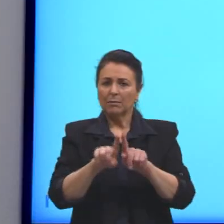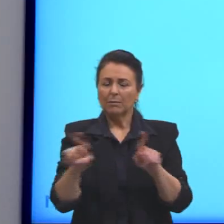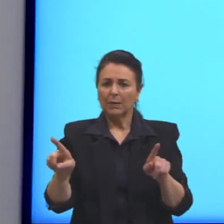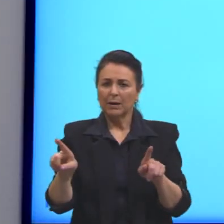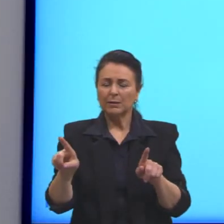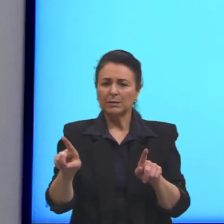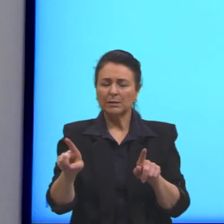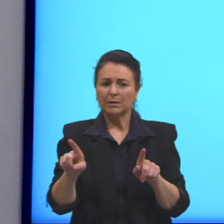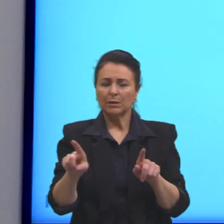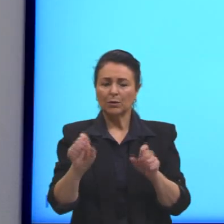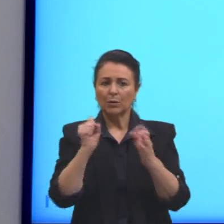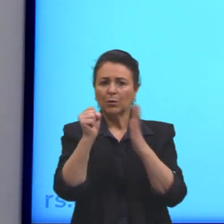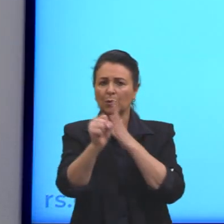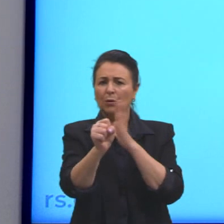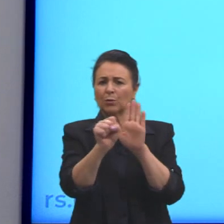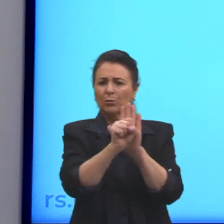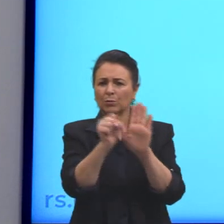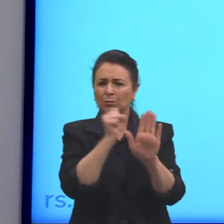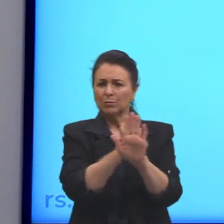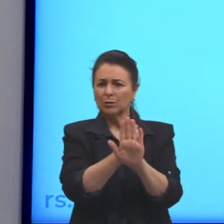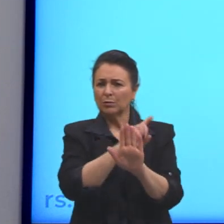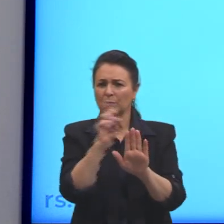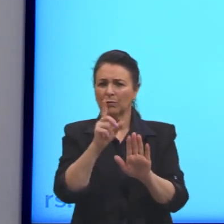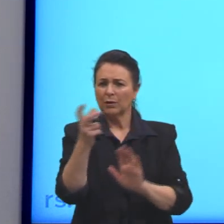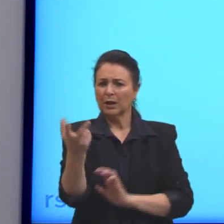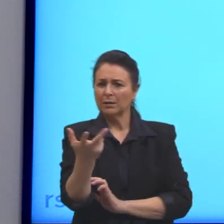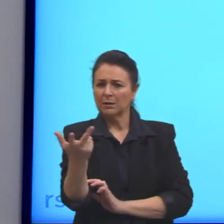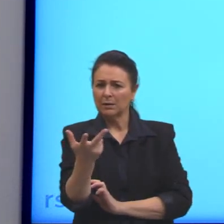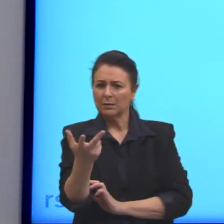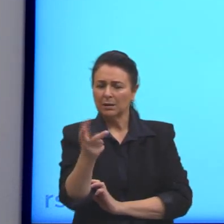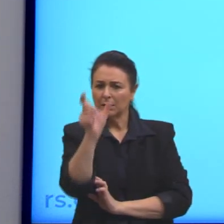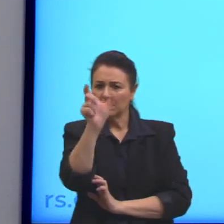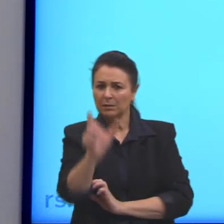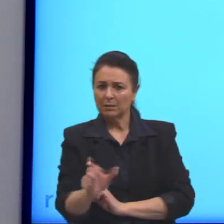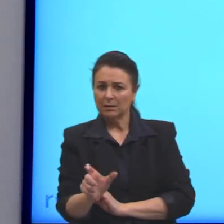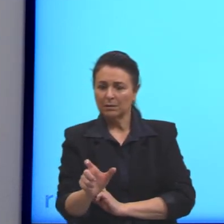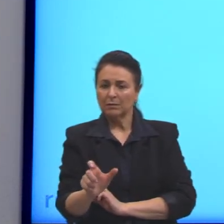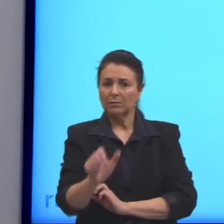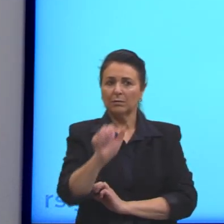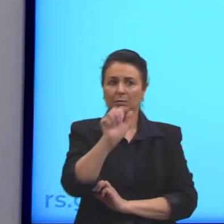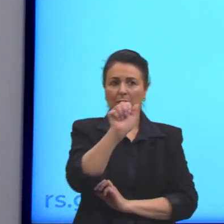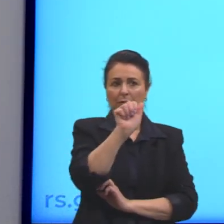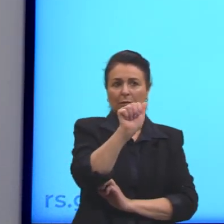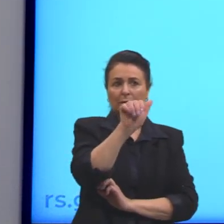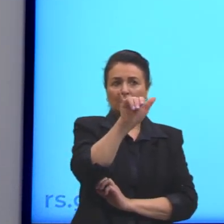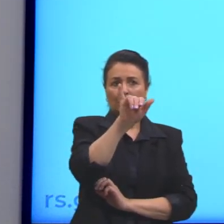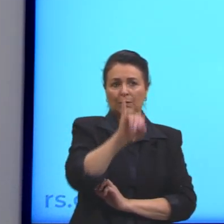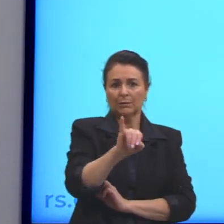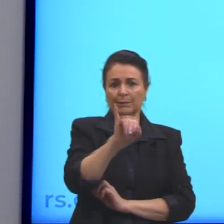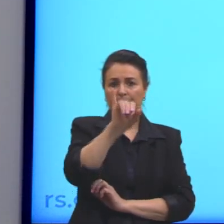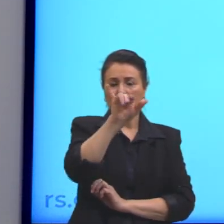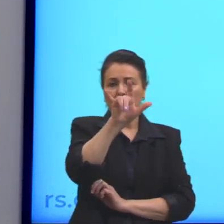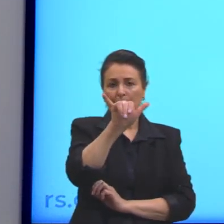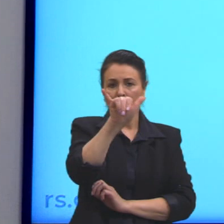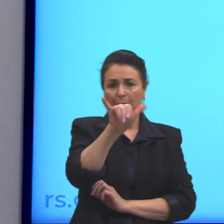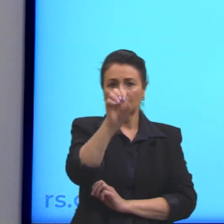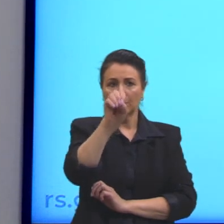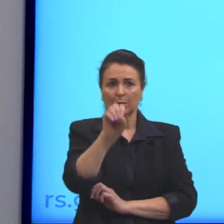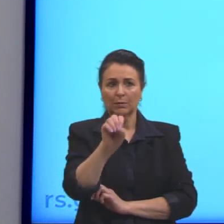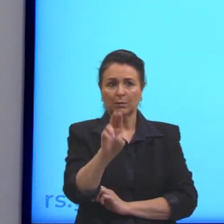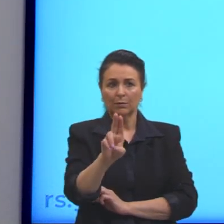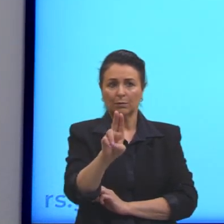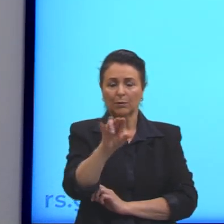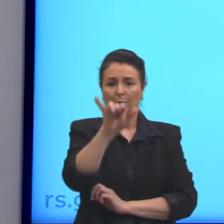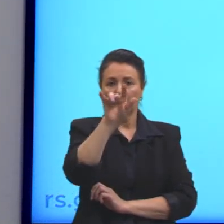meu sujeito não for terceira pessoa? E se o meu sujeito for um I, um eu, um you, um você,